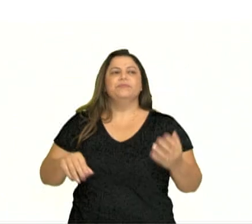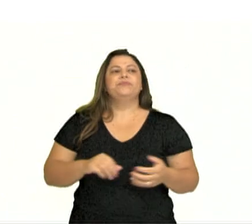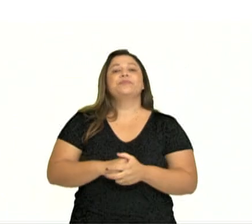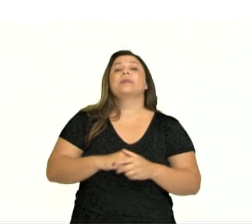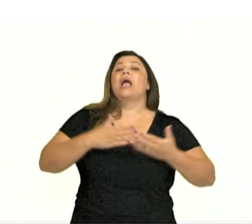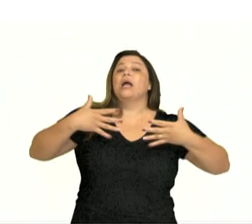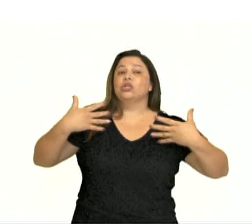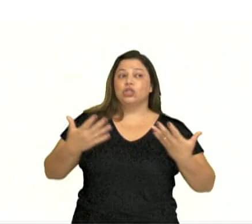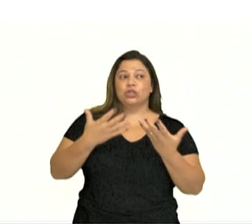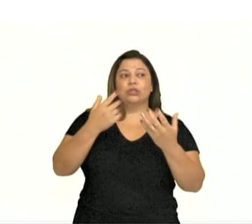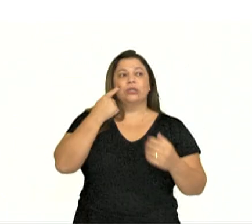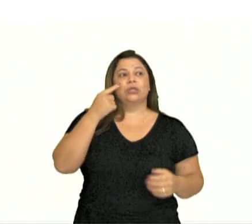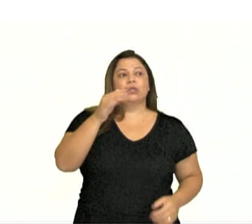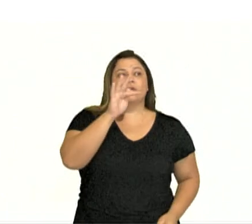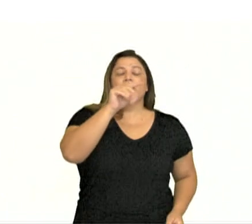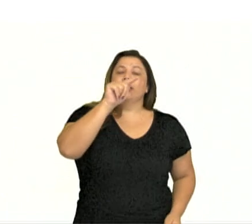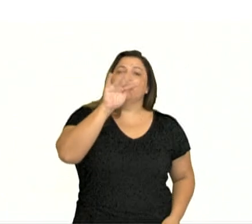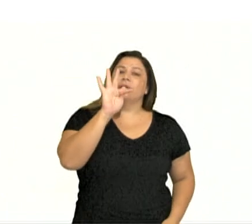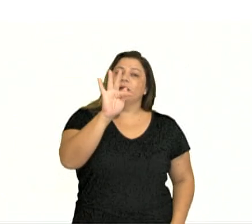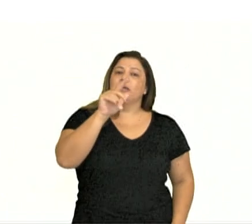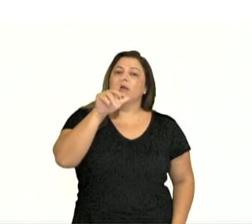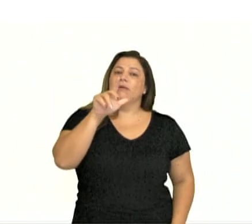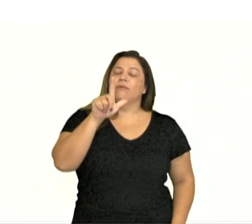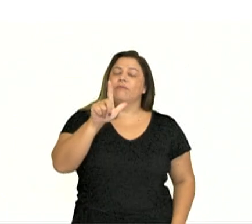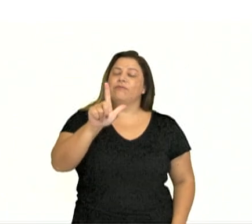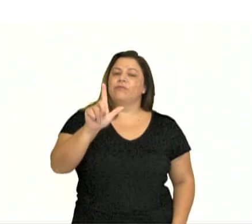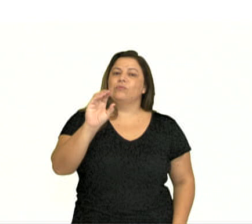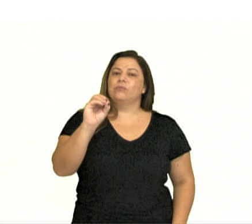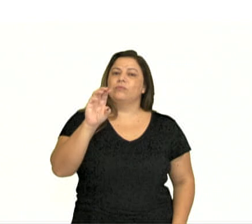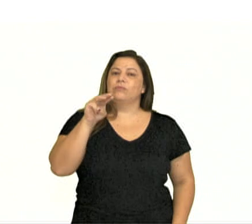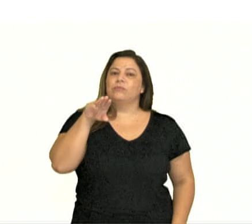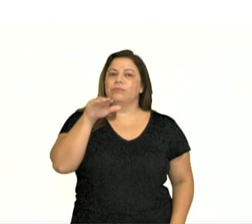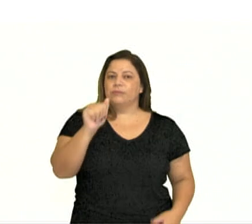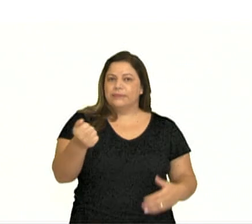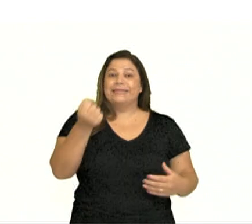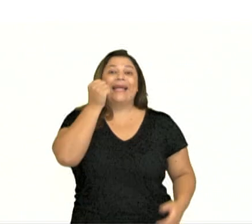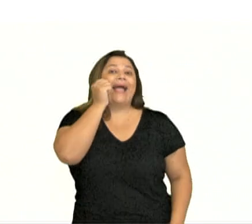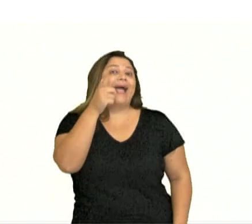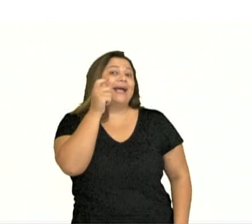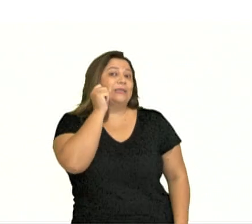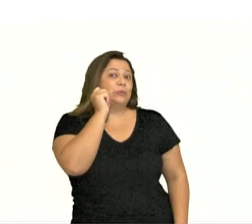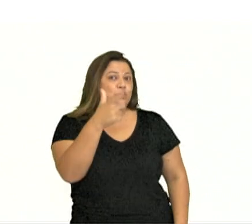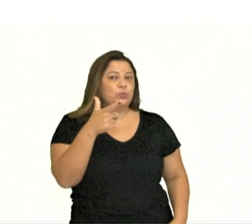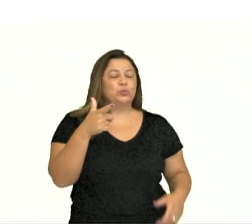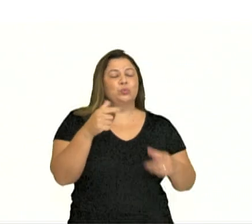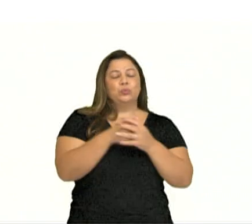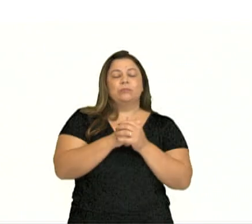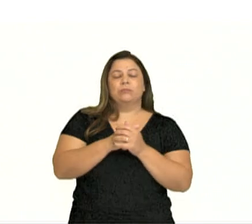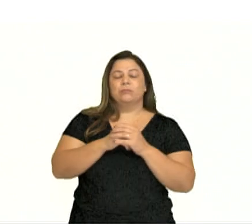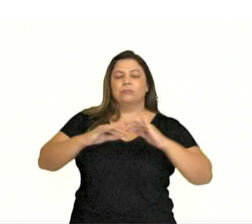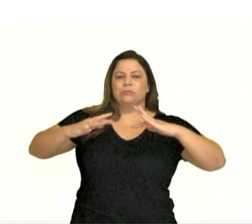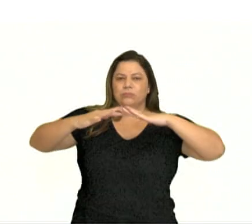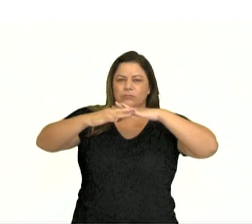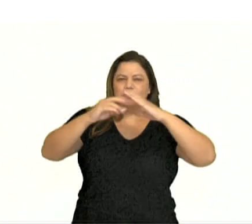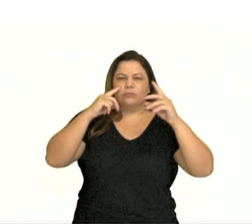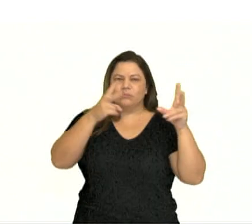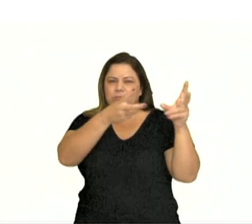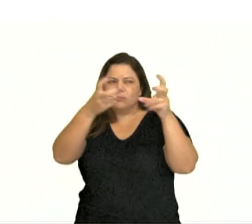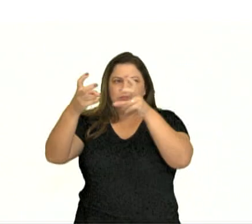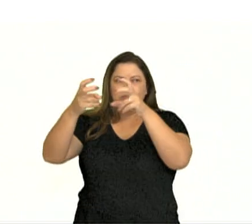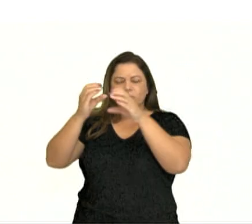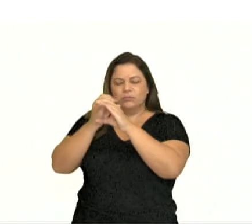Já o floema, eu marquei em azul. Reparem na imagem a localização desse tecido, mais